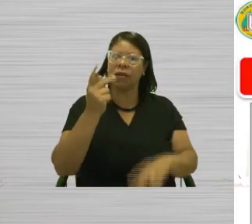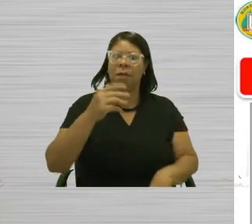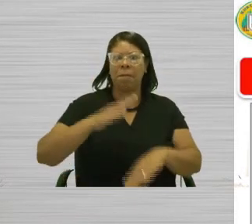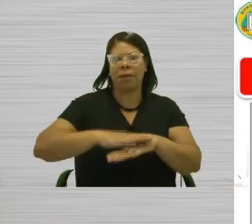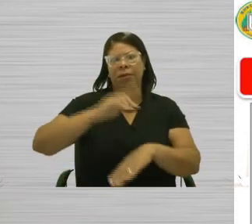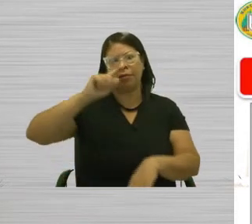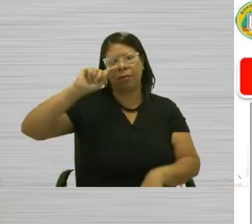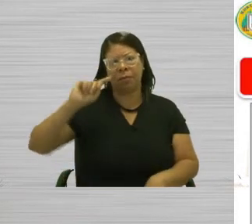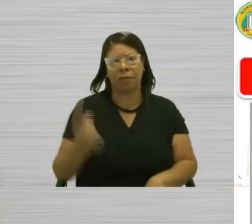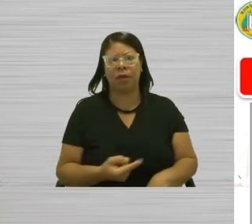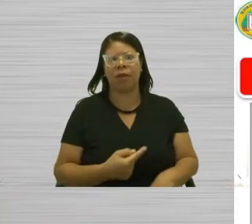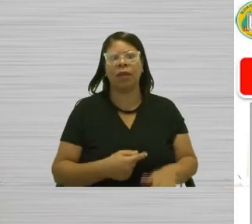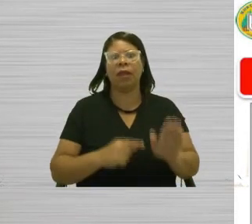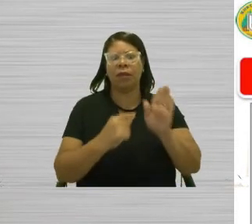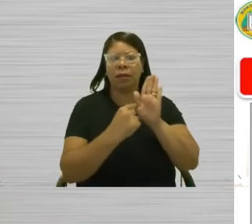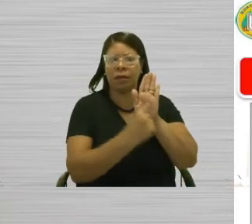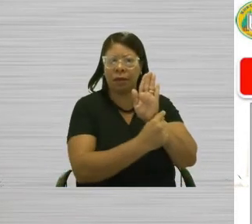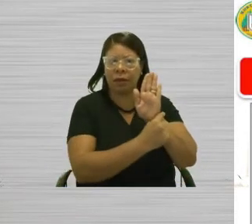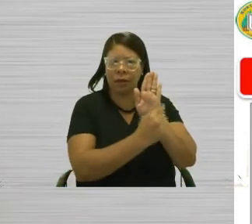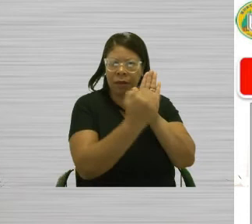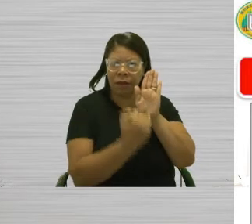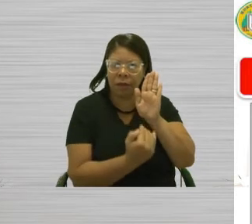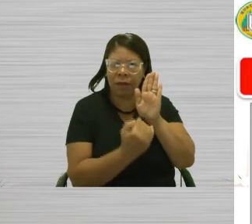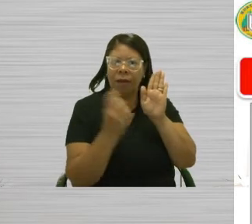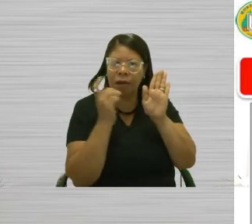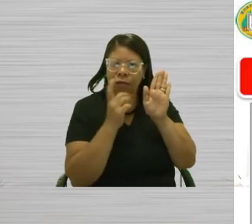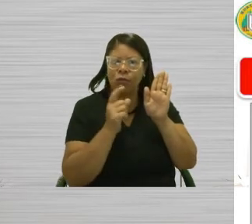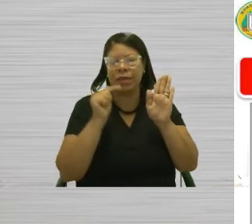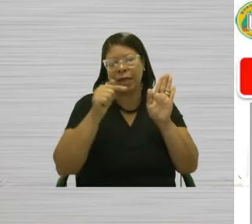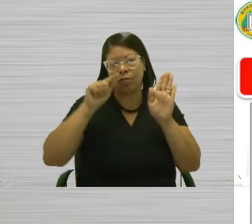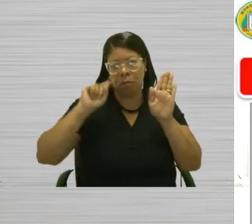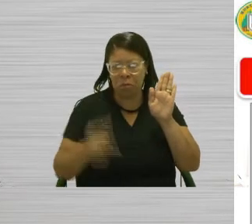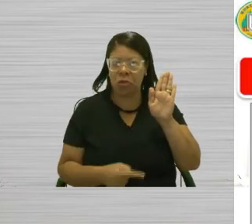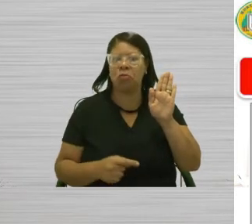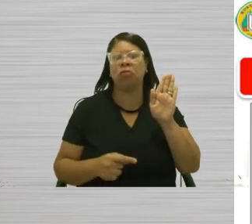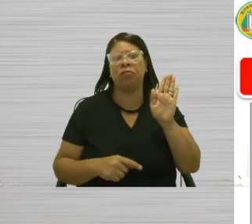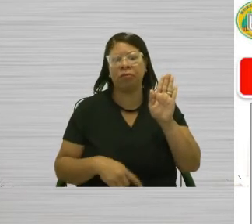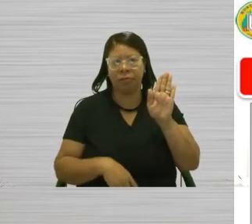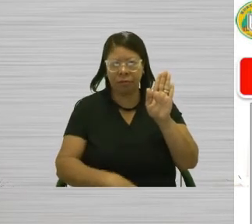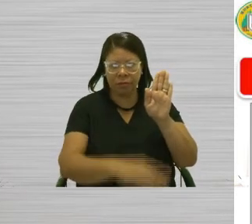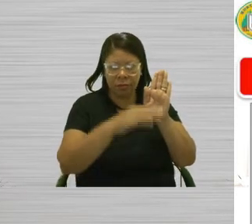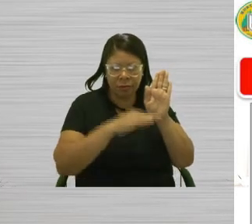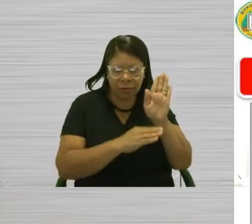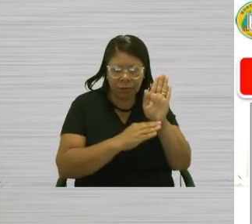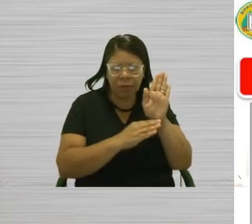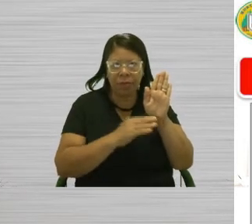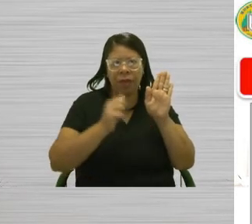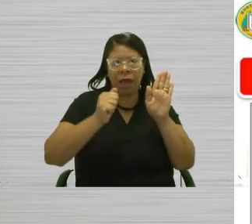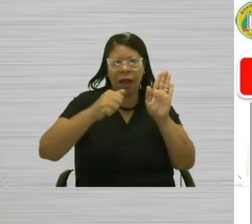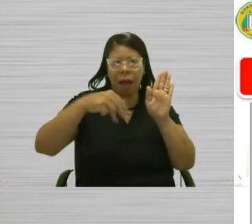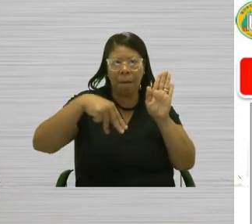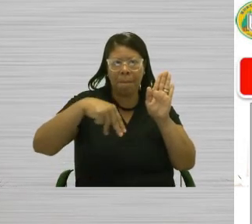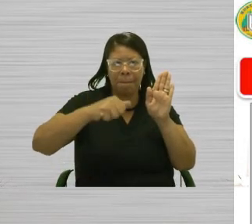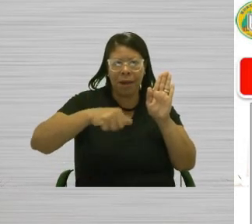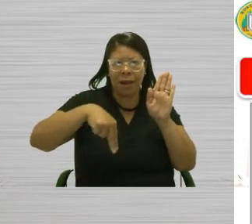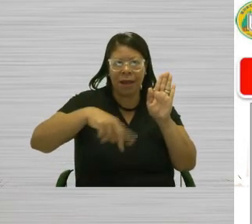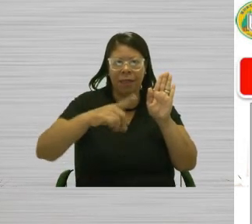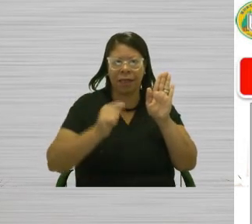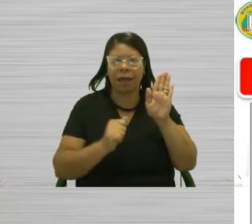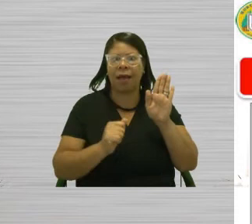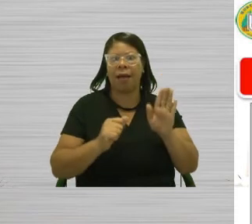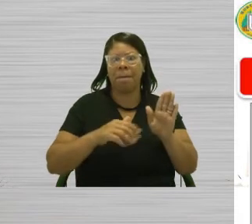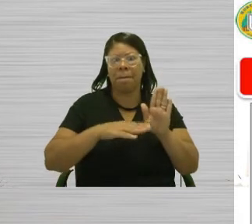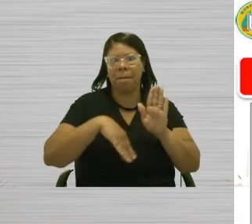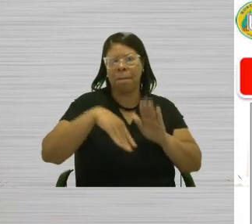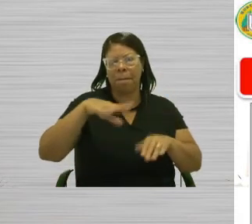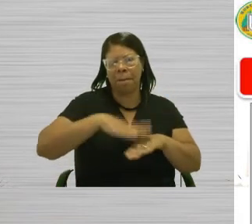UPA Rosolém, mais de 7.000 atendimentos, e a UPA Amanda, com mais de 8.000 atendimentos.